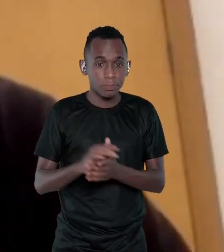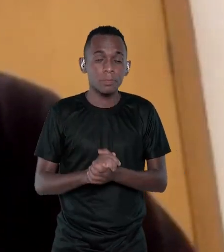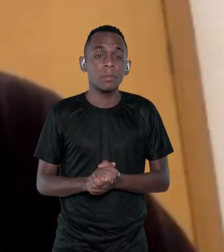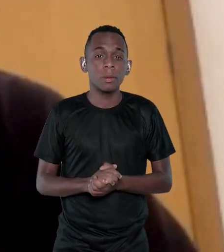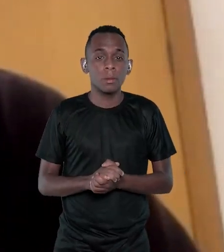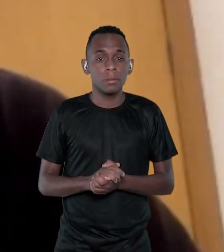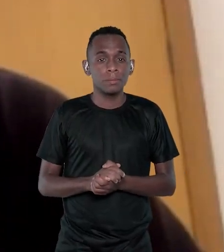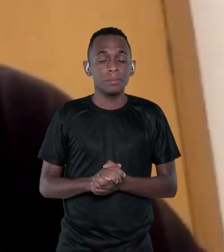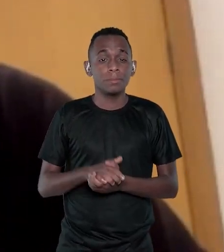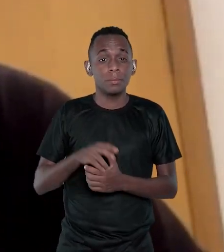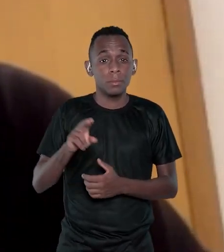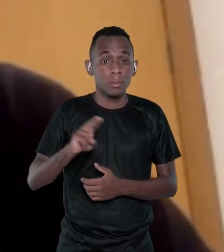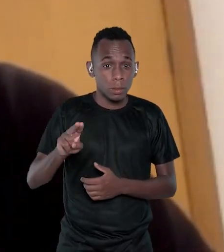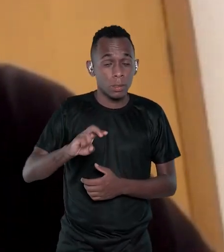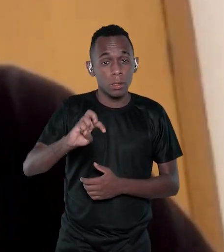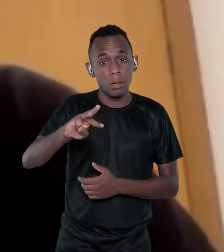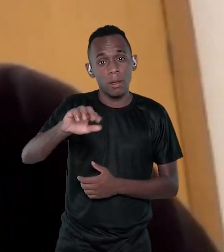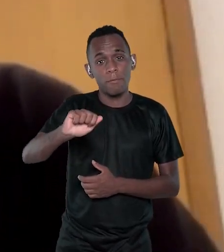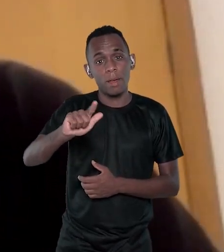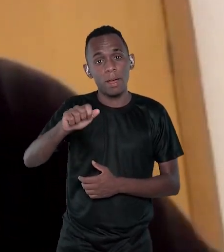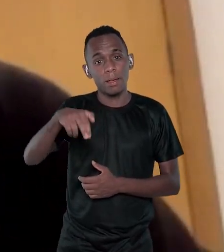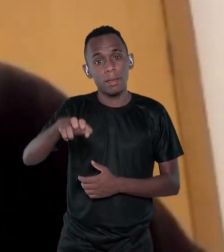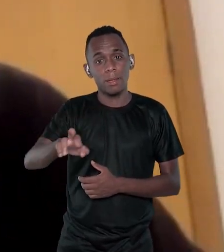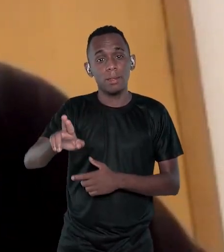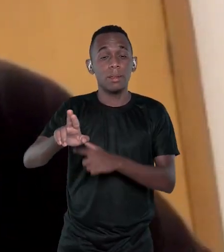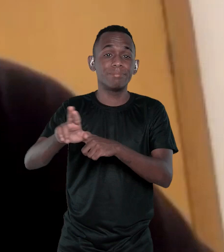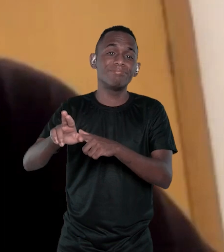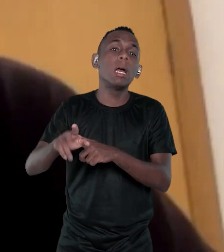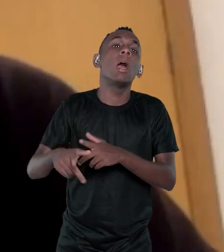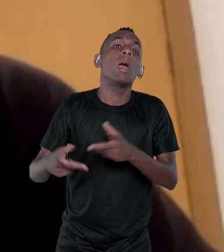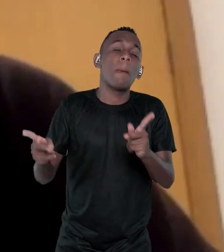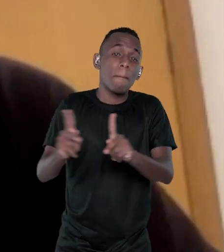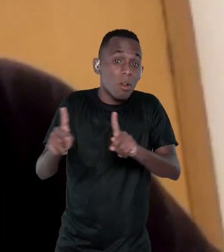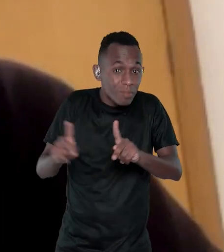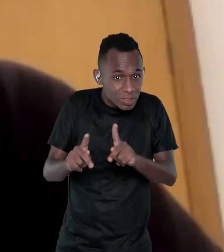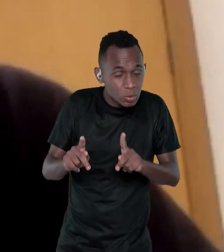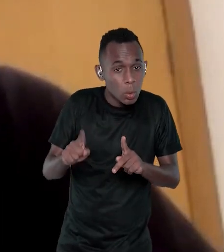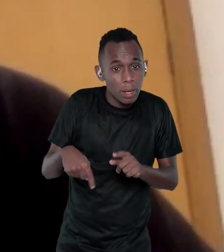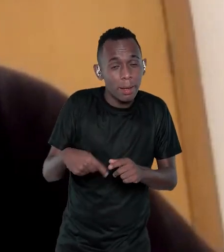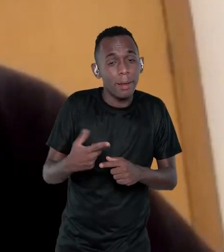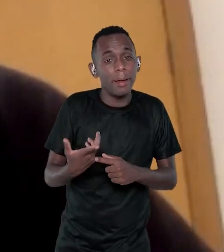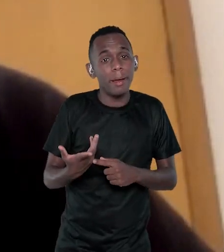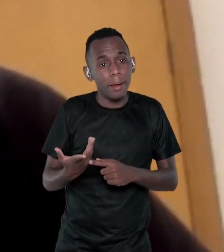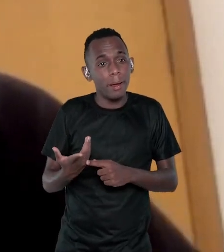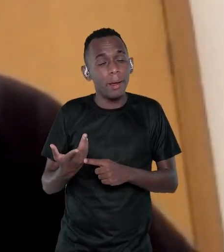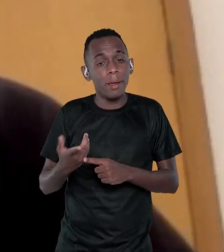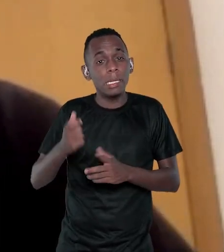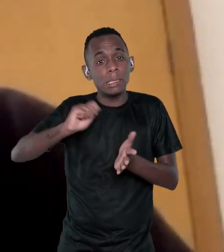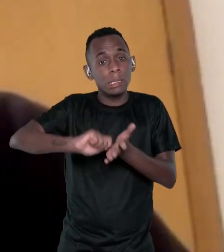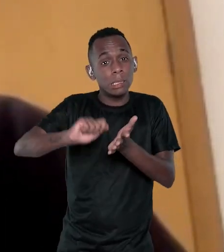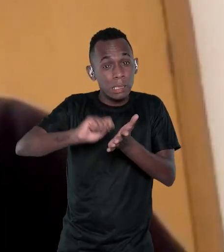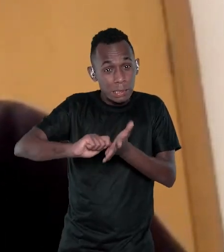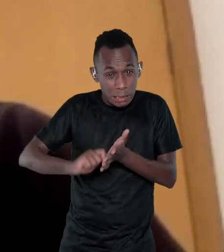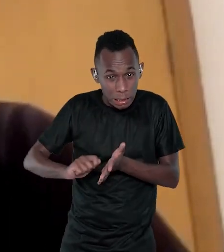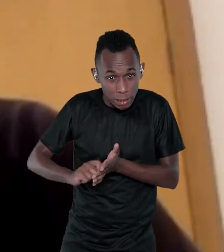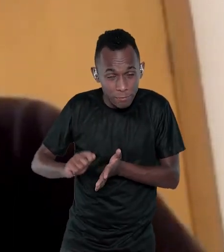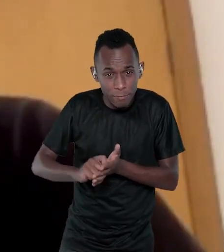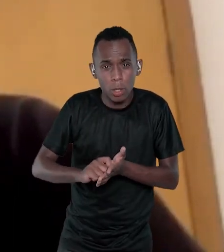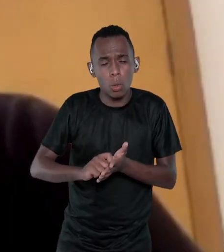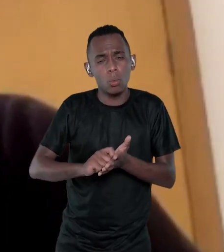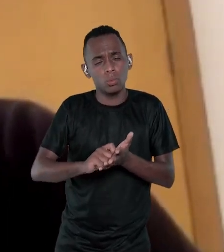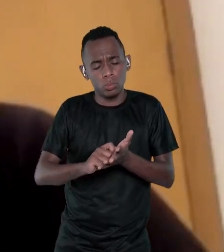professor, um irmão marista, chamado Wagner Ribeiro. Ele